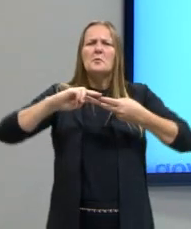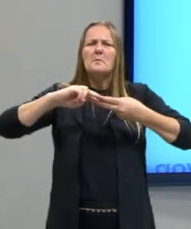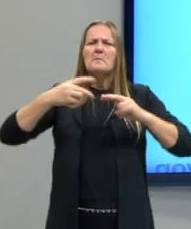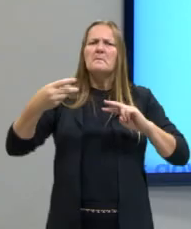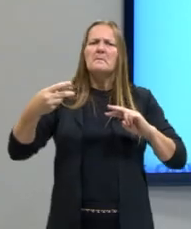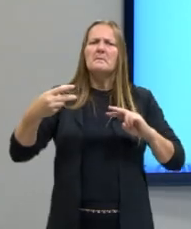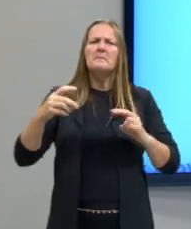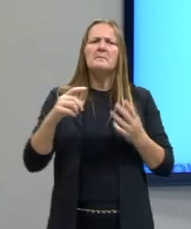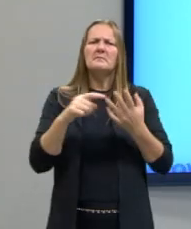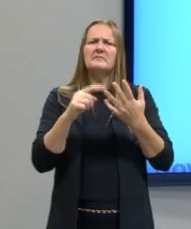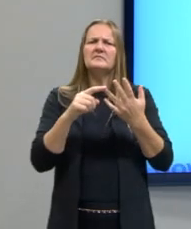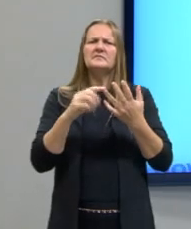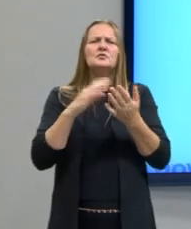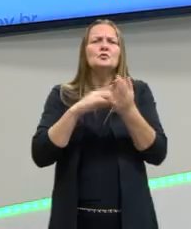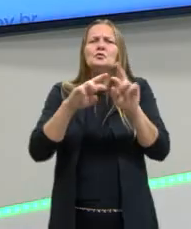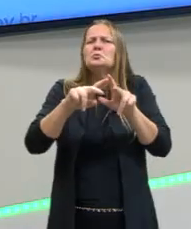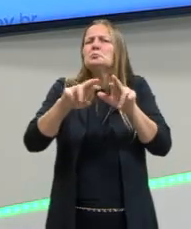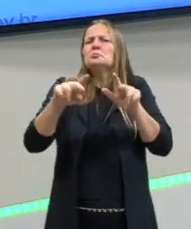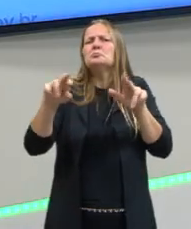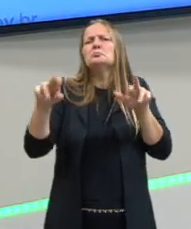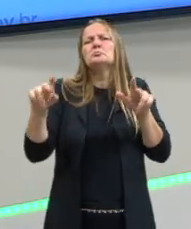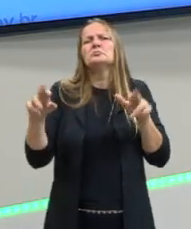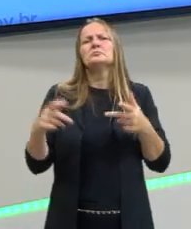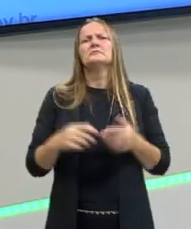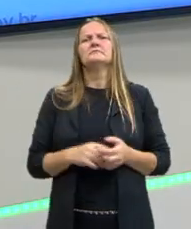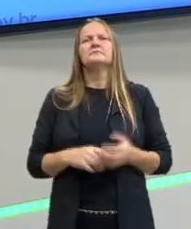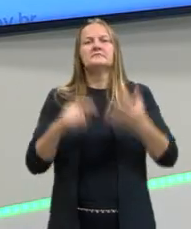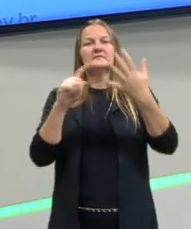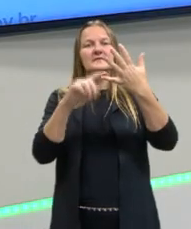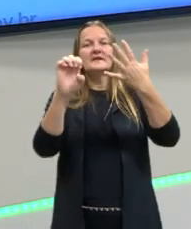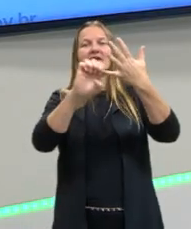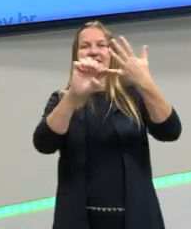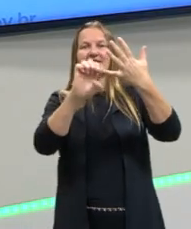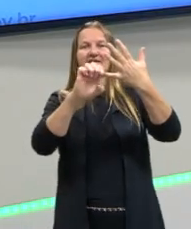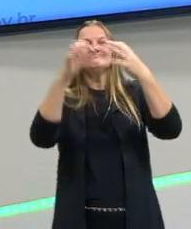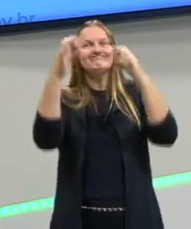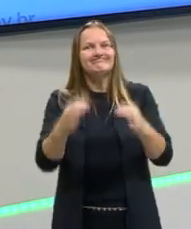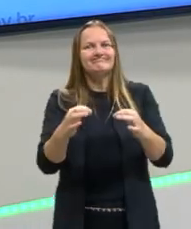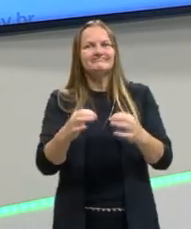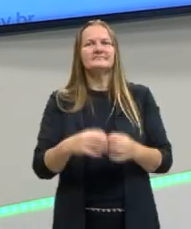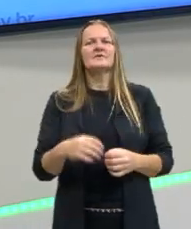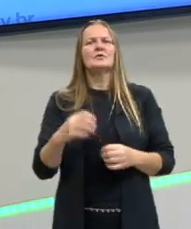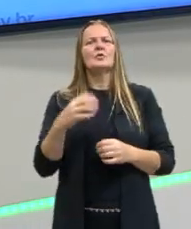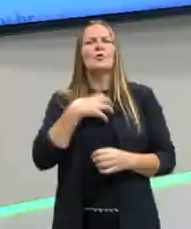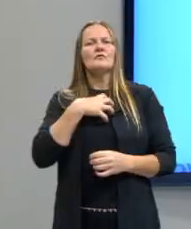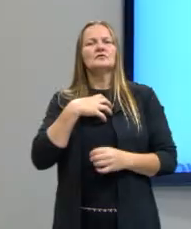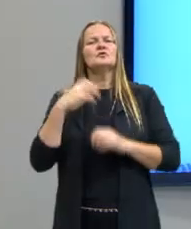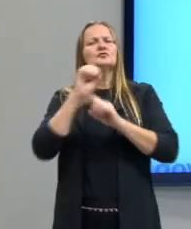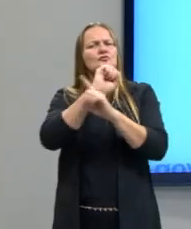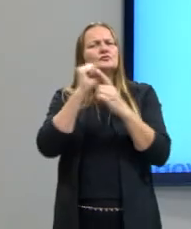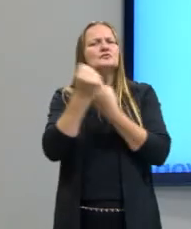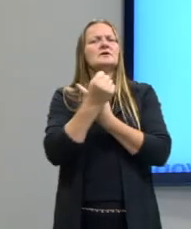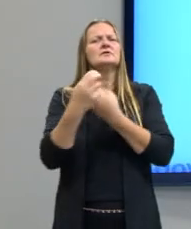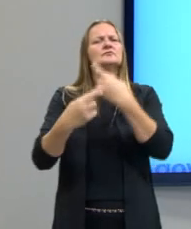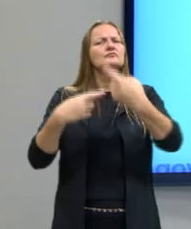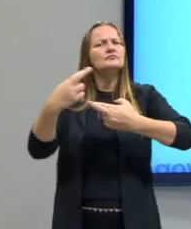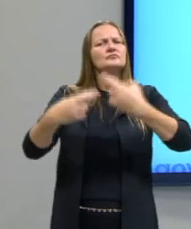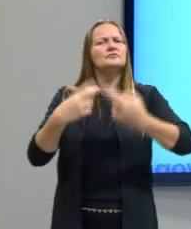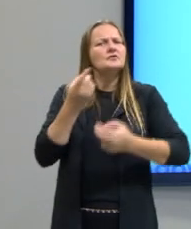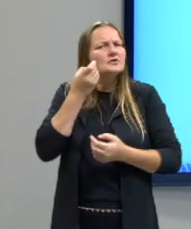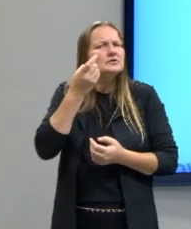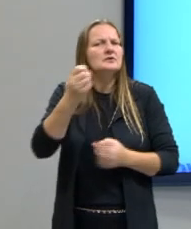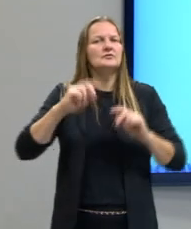também não porque tudo é relativo a uma resposta correta é aí Convenções sociais resultantes de